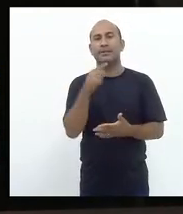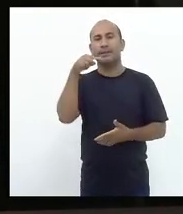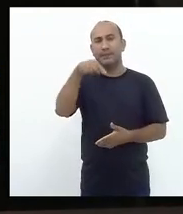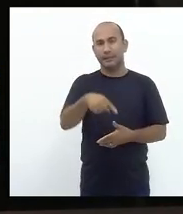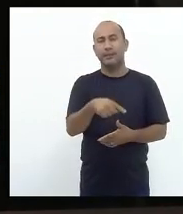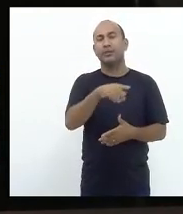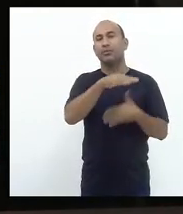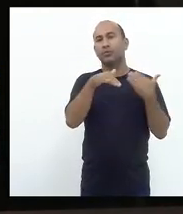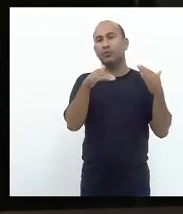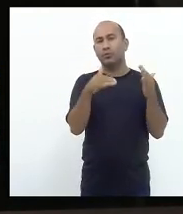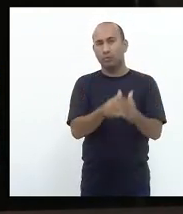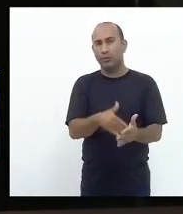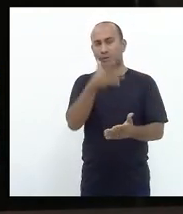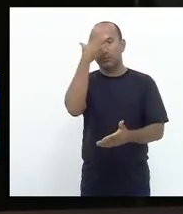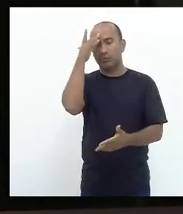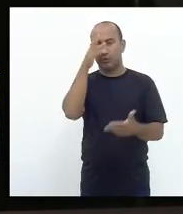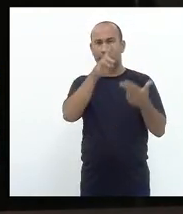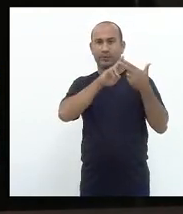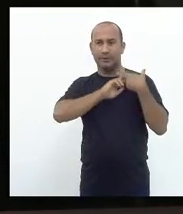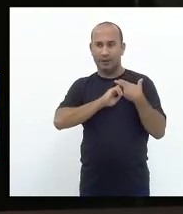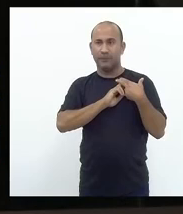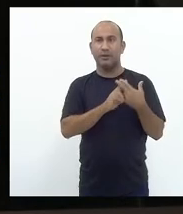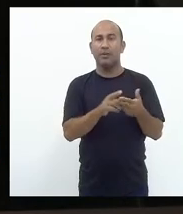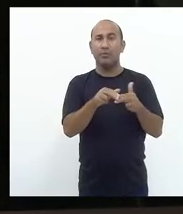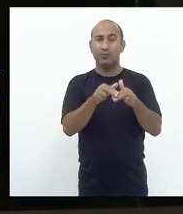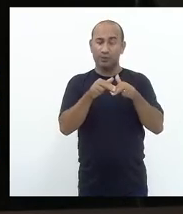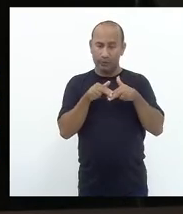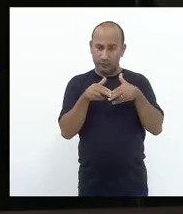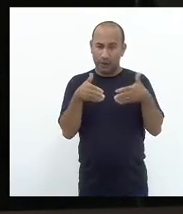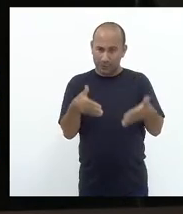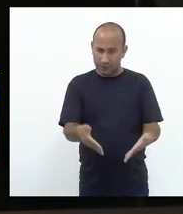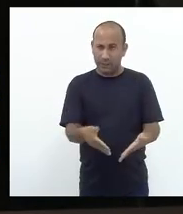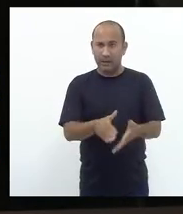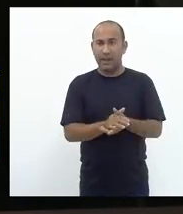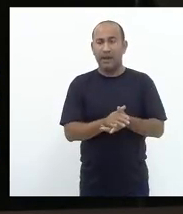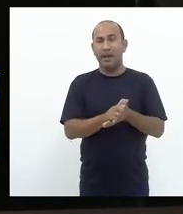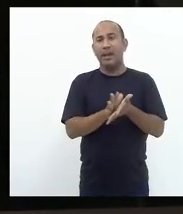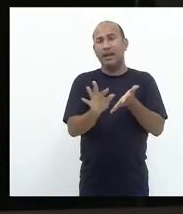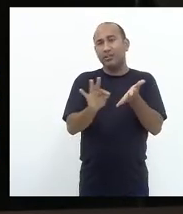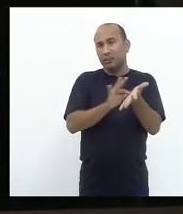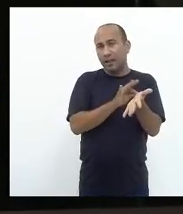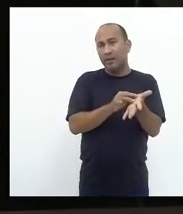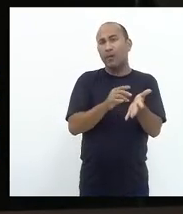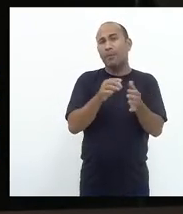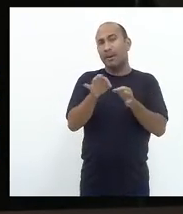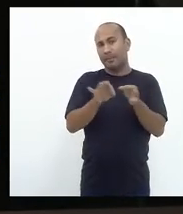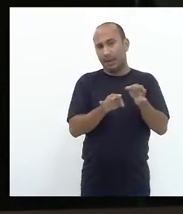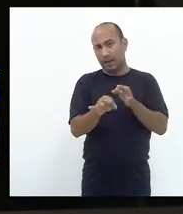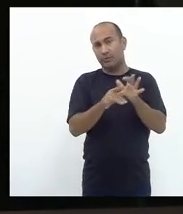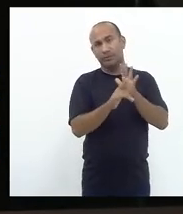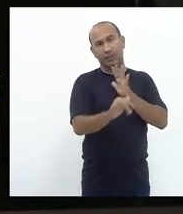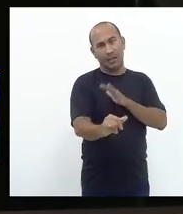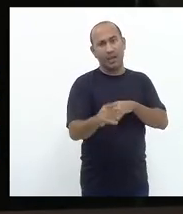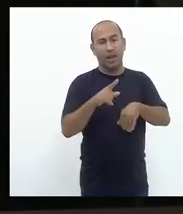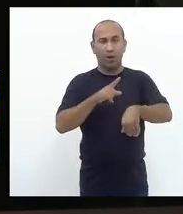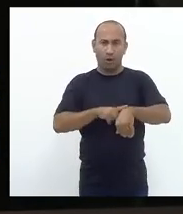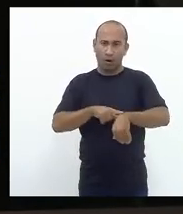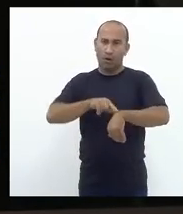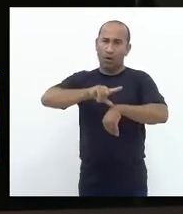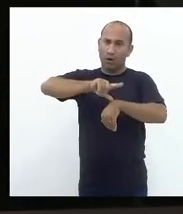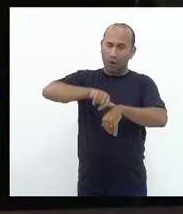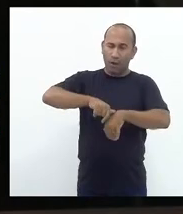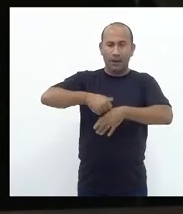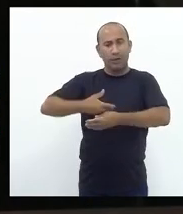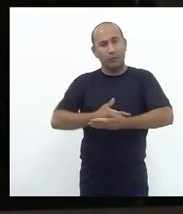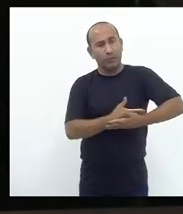de todos os responsáveis. Então fica aqui o registro desse projeto de lei, a hora do colinho, que é de